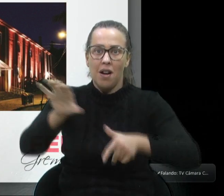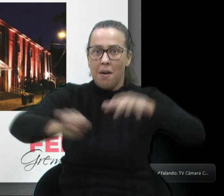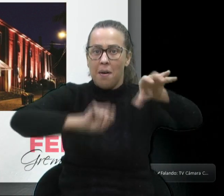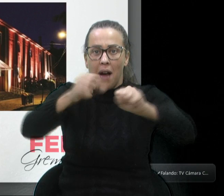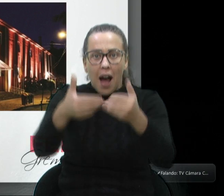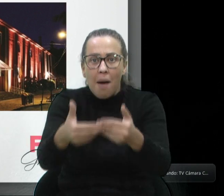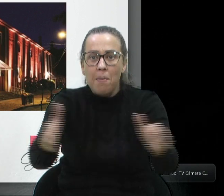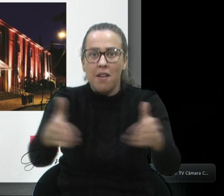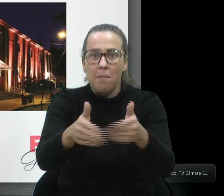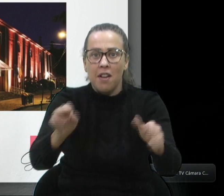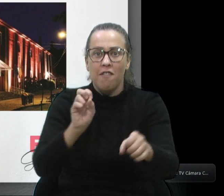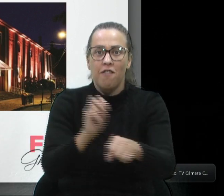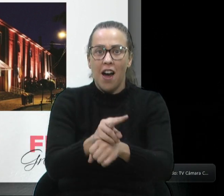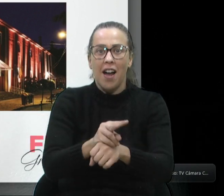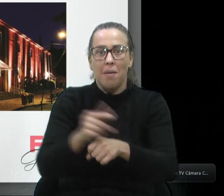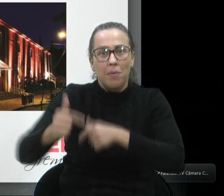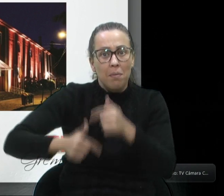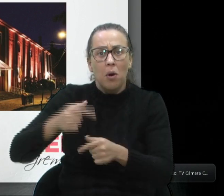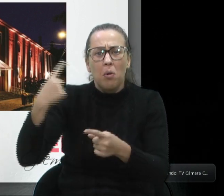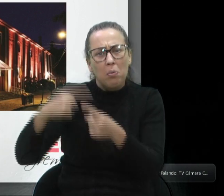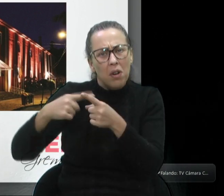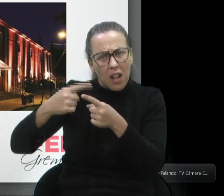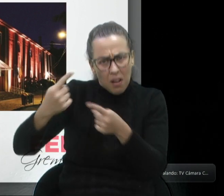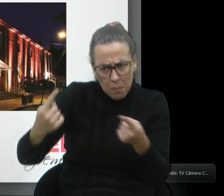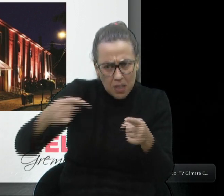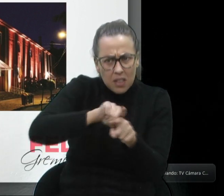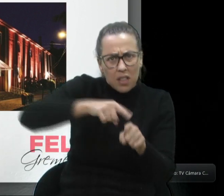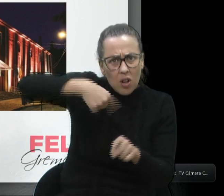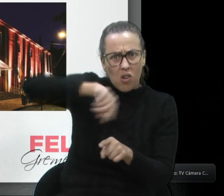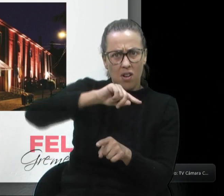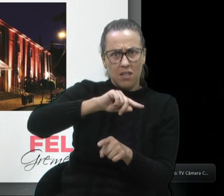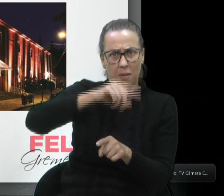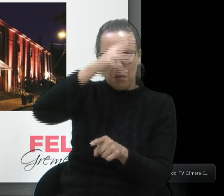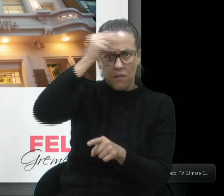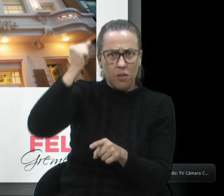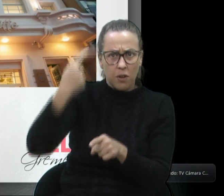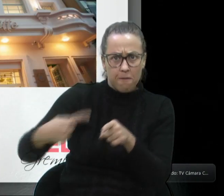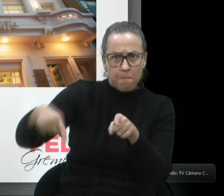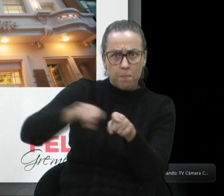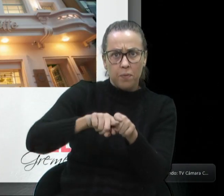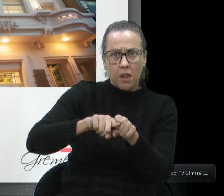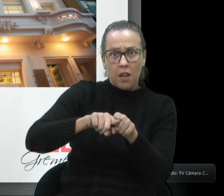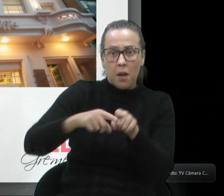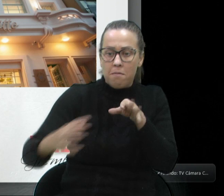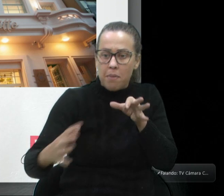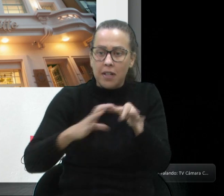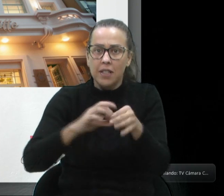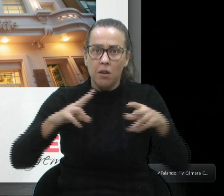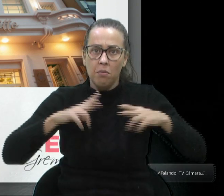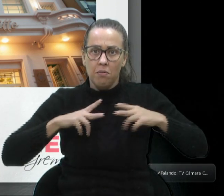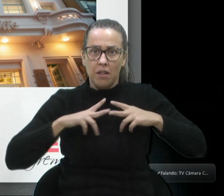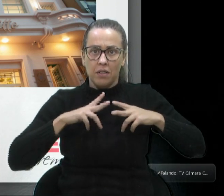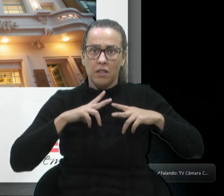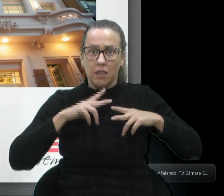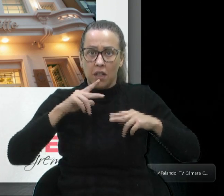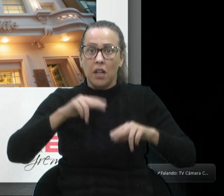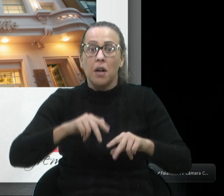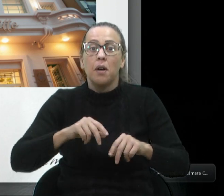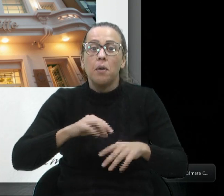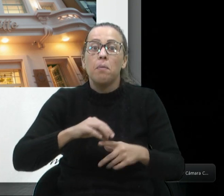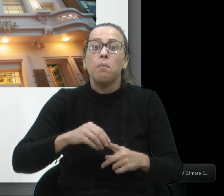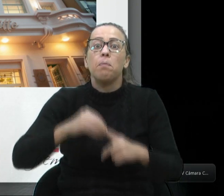por que o município não ser parceiro, tanto através como setor público, pelo setor privado e principalmente nos